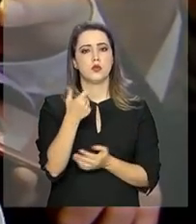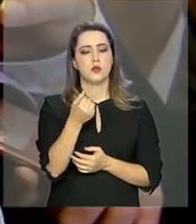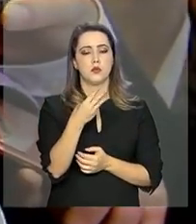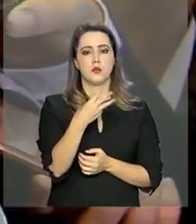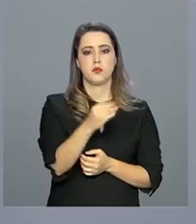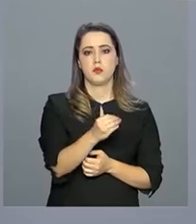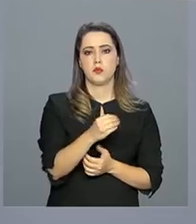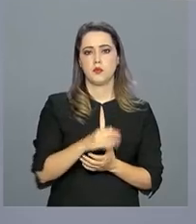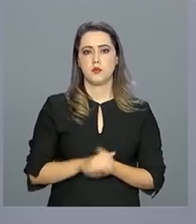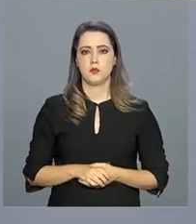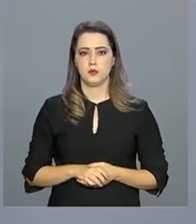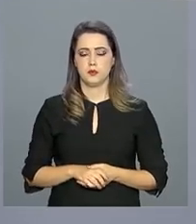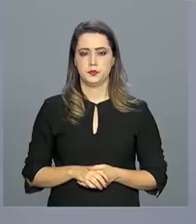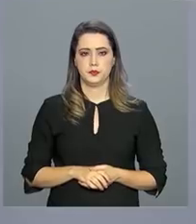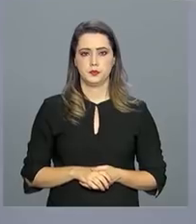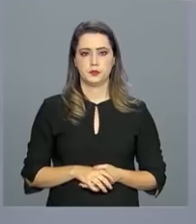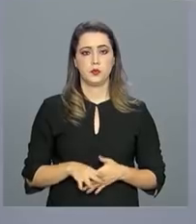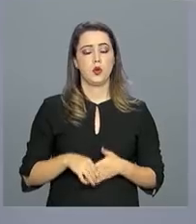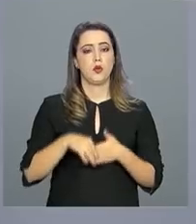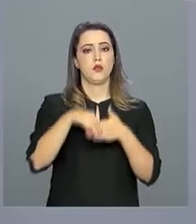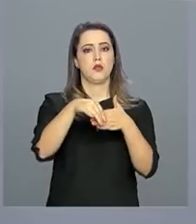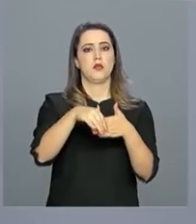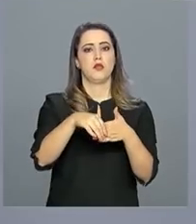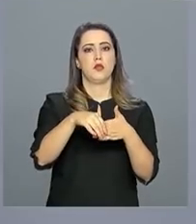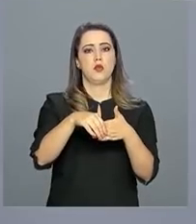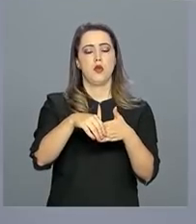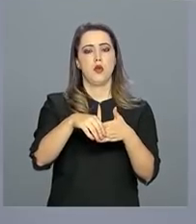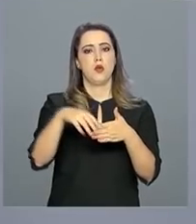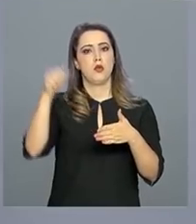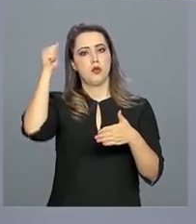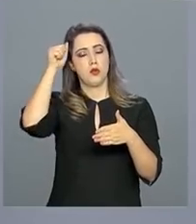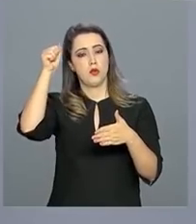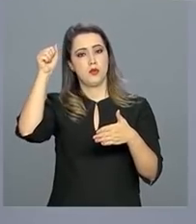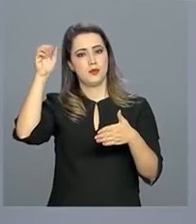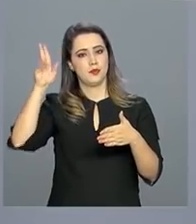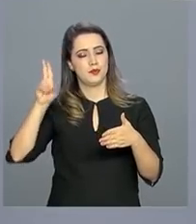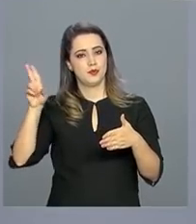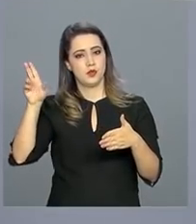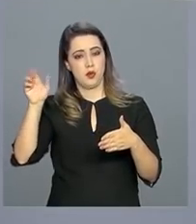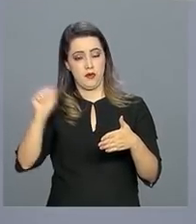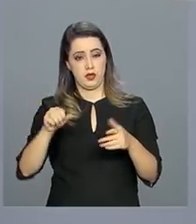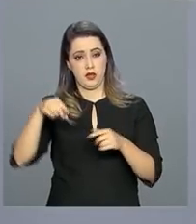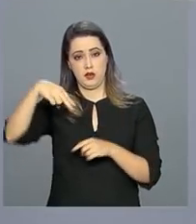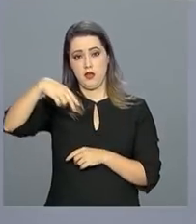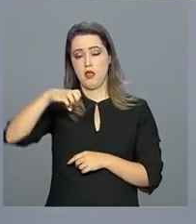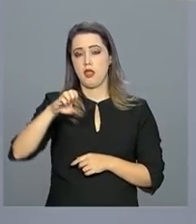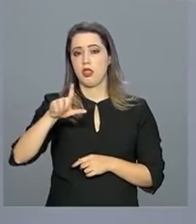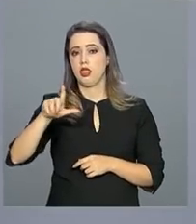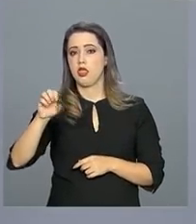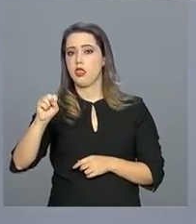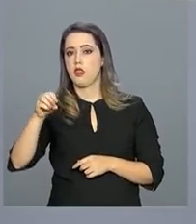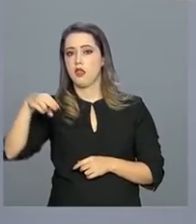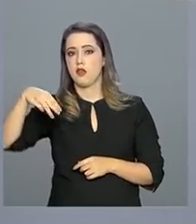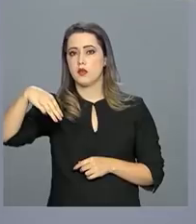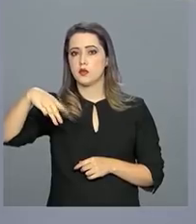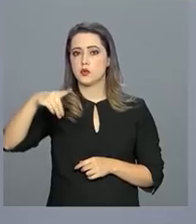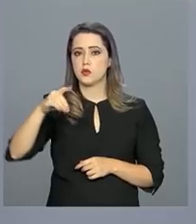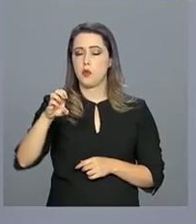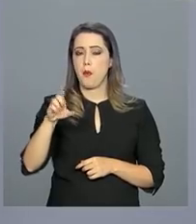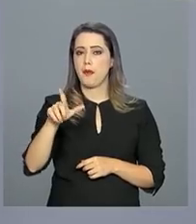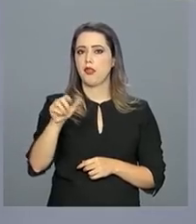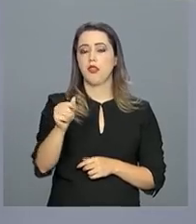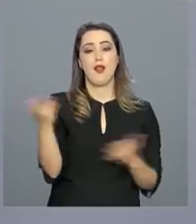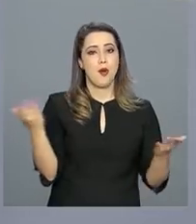sustentável o líder sul africano nelson mandela completaria hoje 100 anos de idade mandela faleceu em